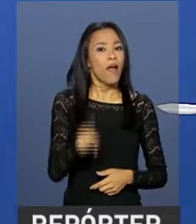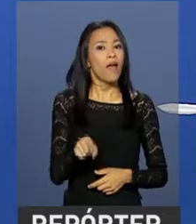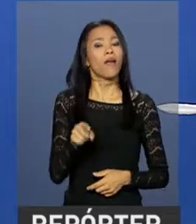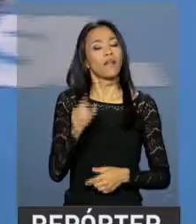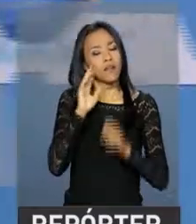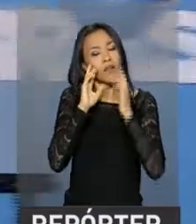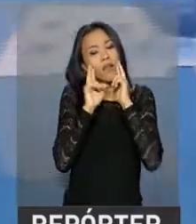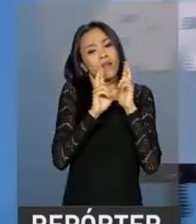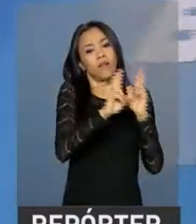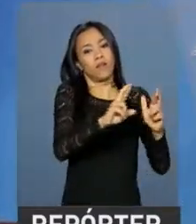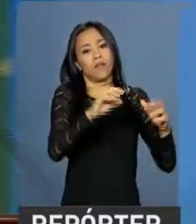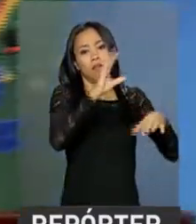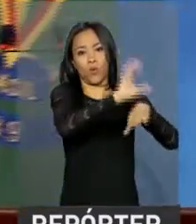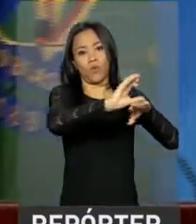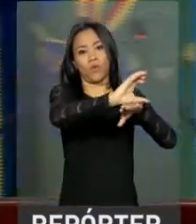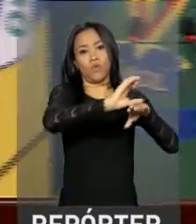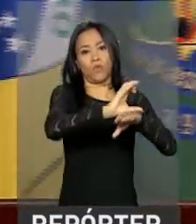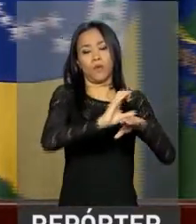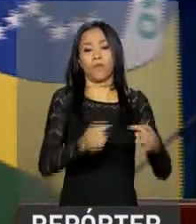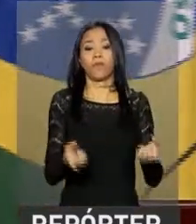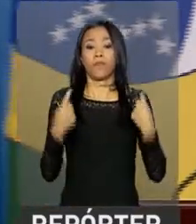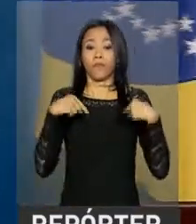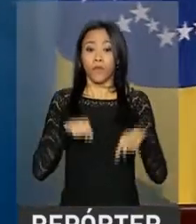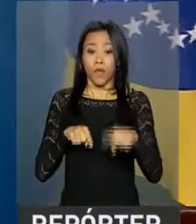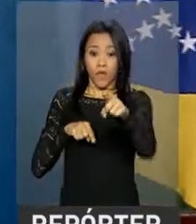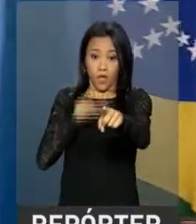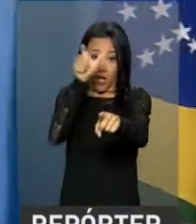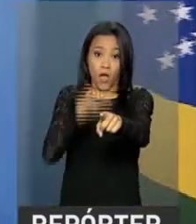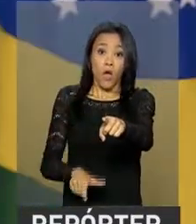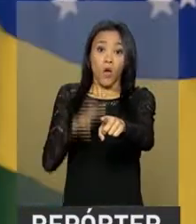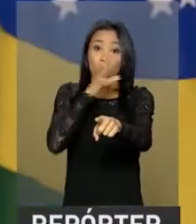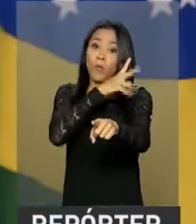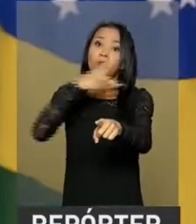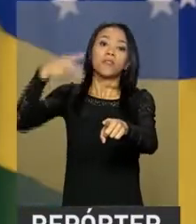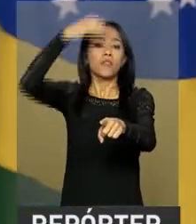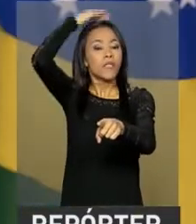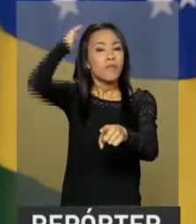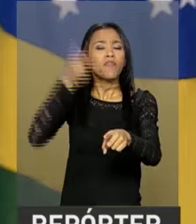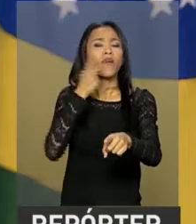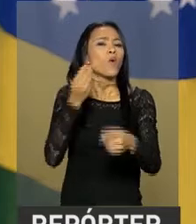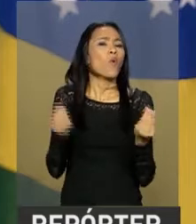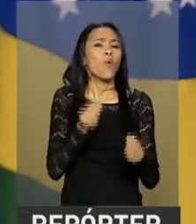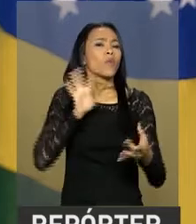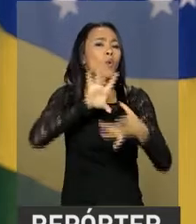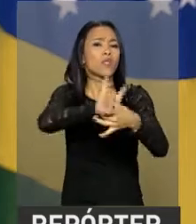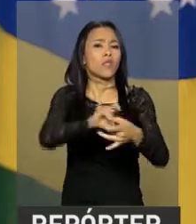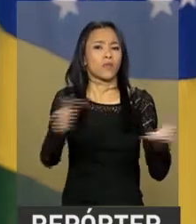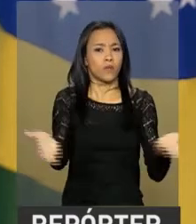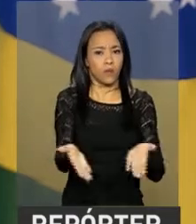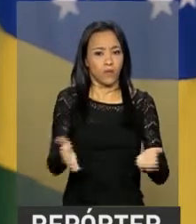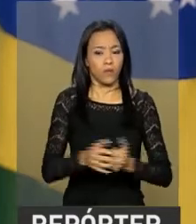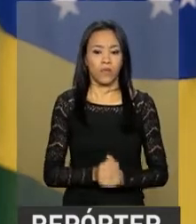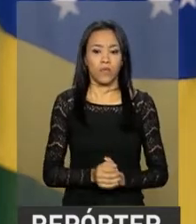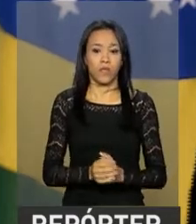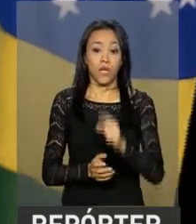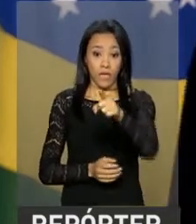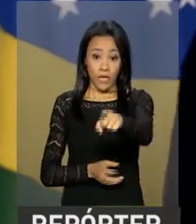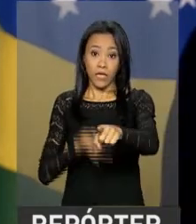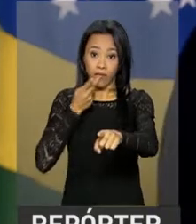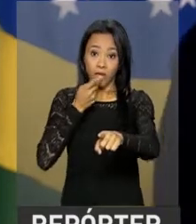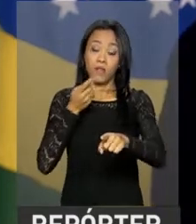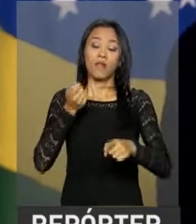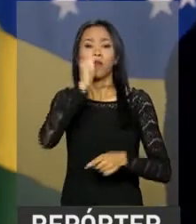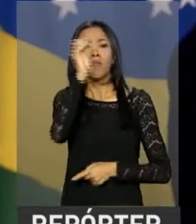a constituição o presidente michel temer ainda falou sobre o atual momento do país o brasil vive hoje momentos